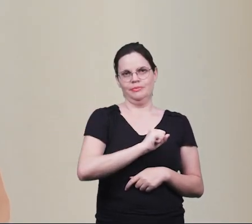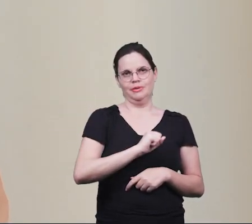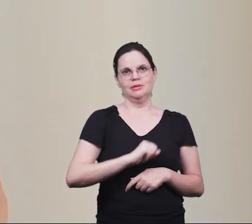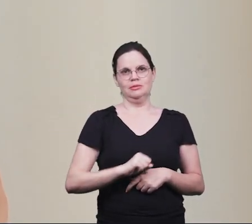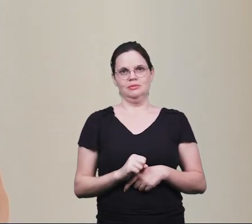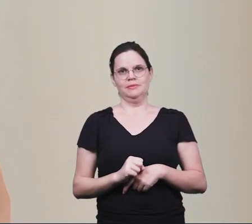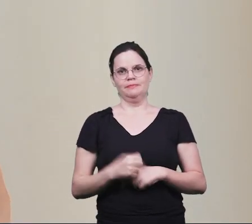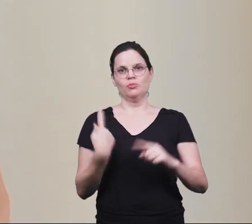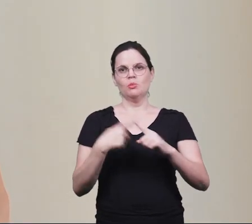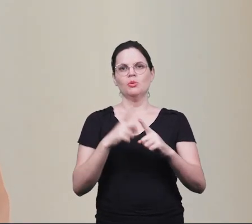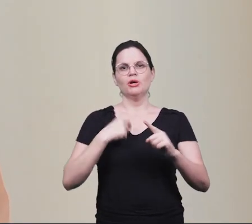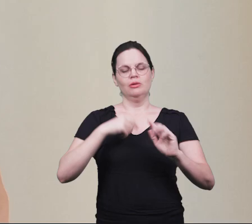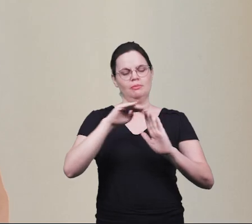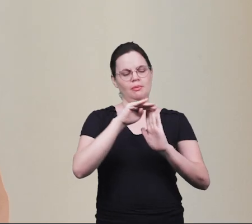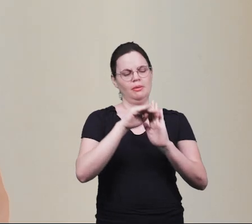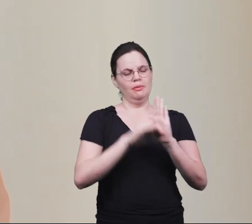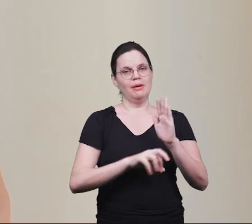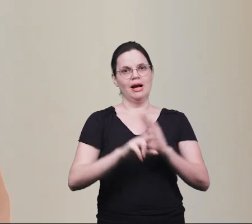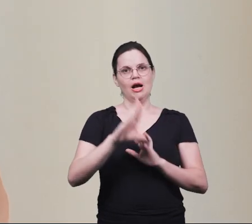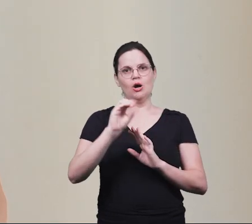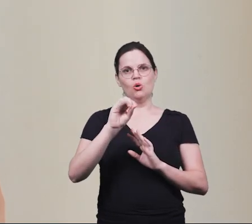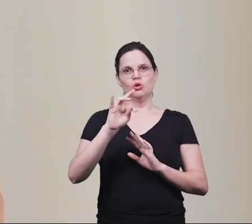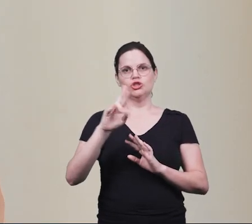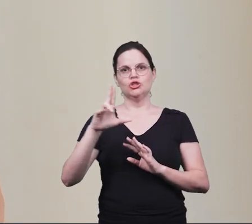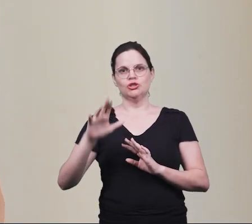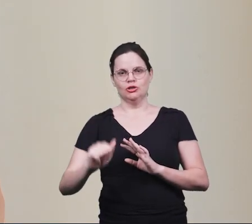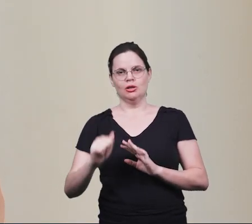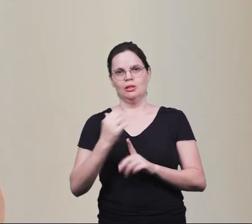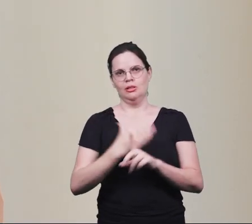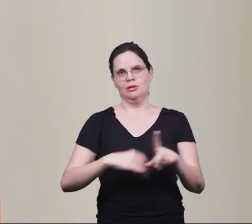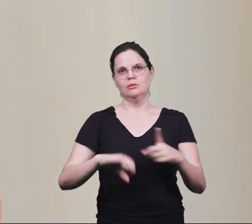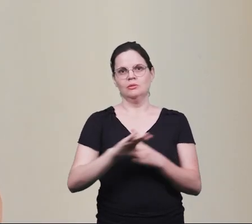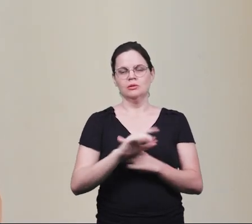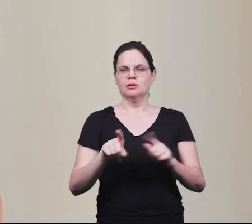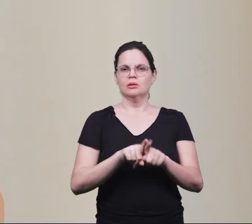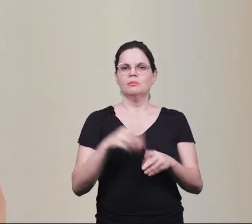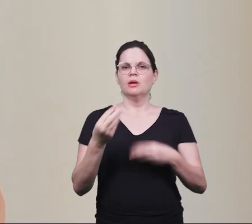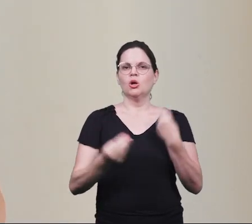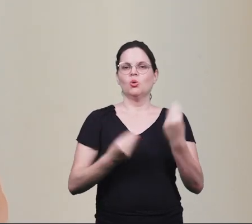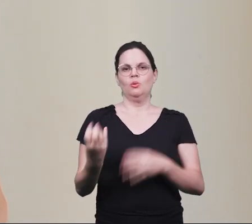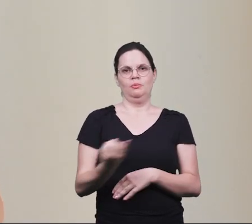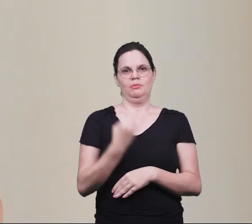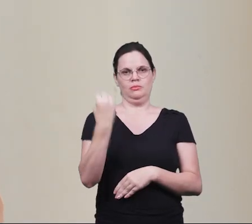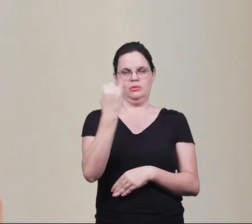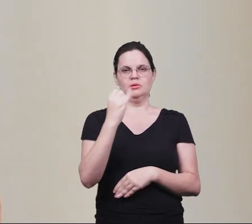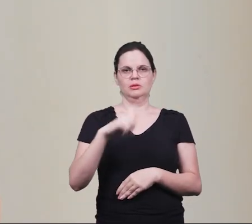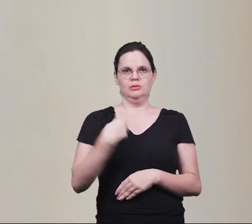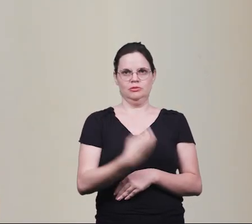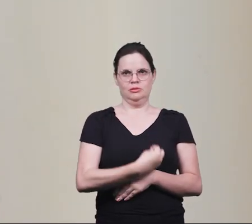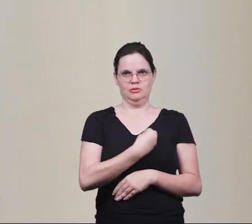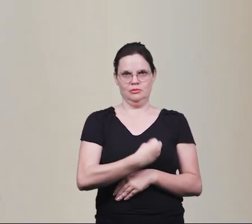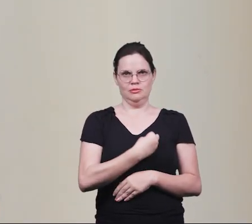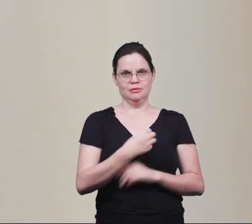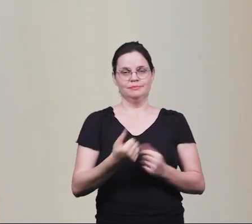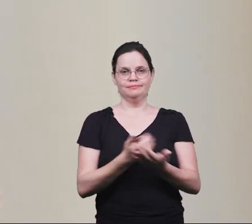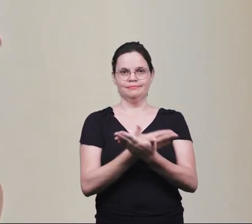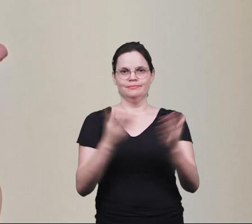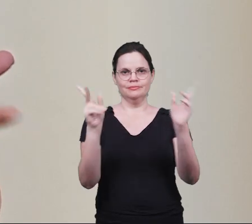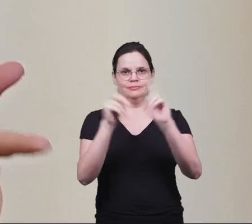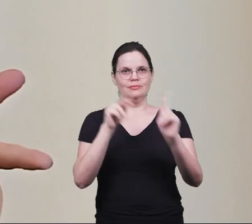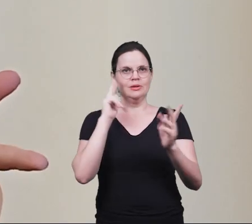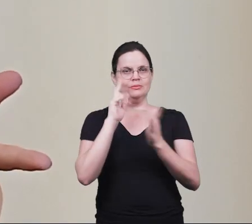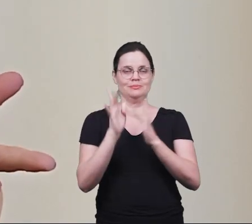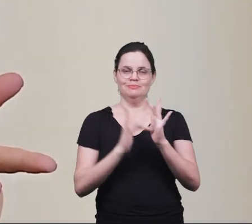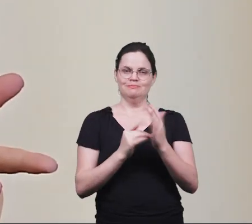que é a rotina do culto, cada ato do culto e a importância dele para as nossas vidas. Eu